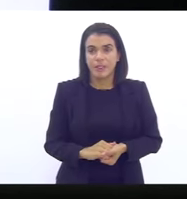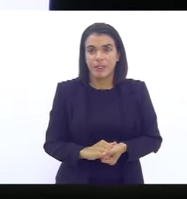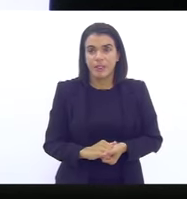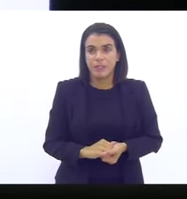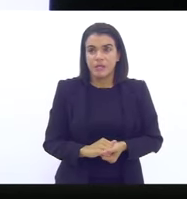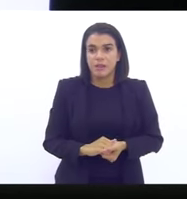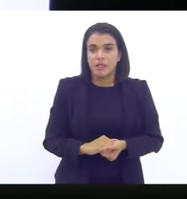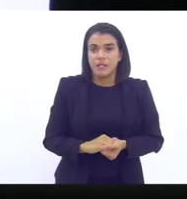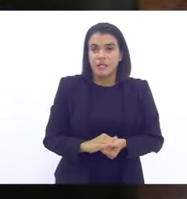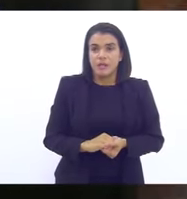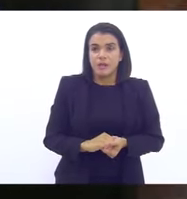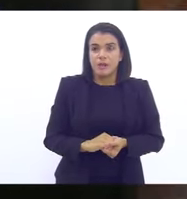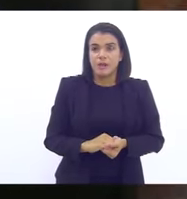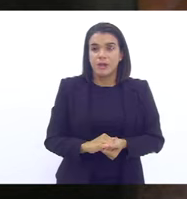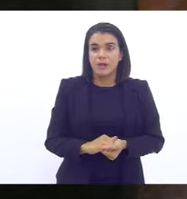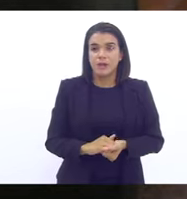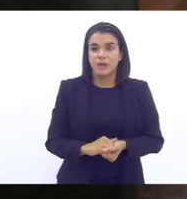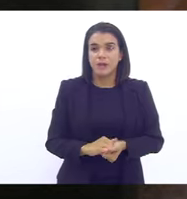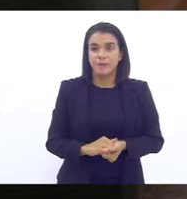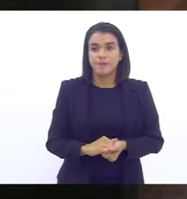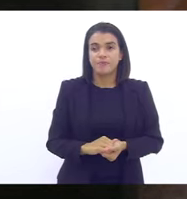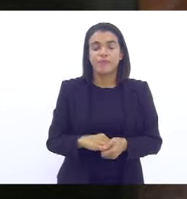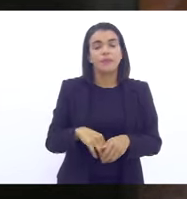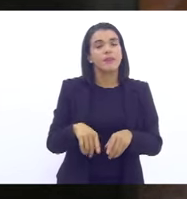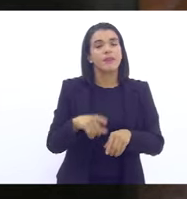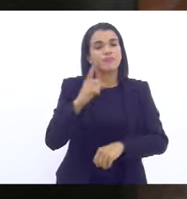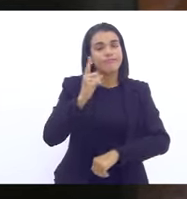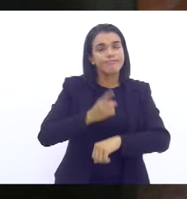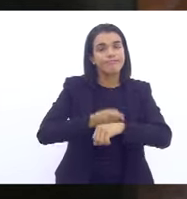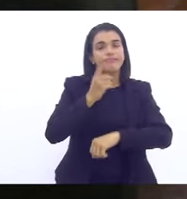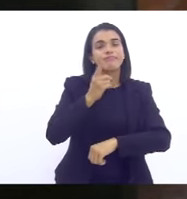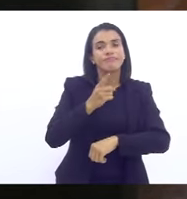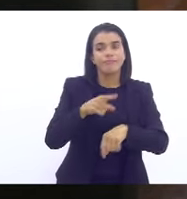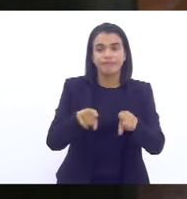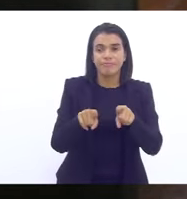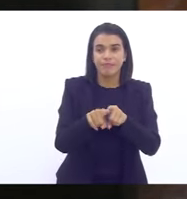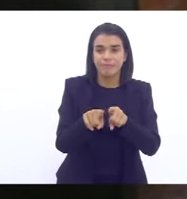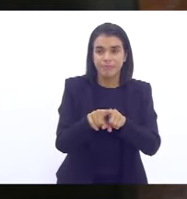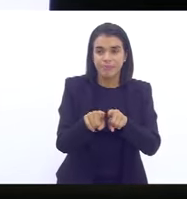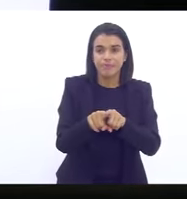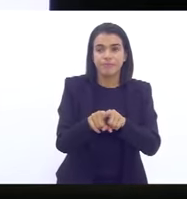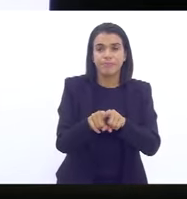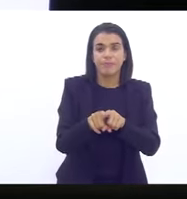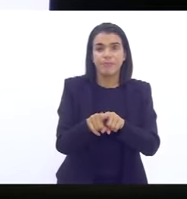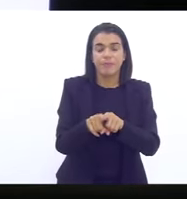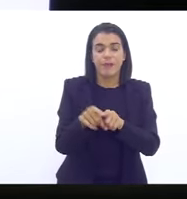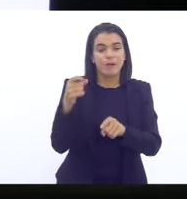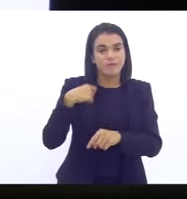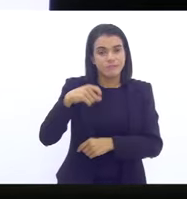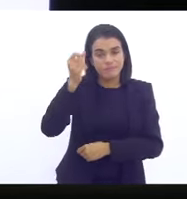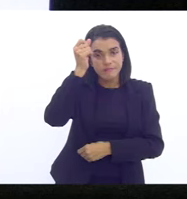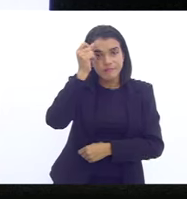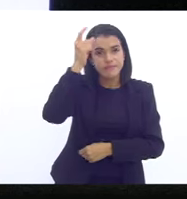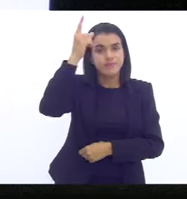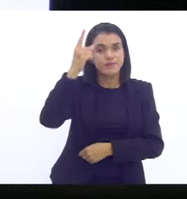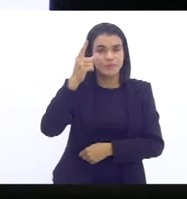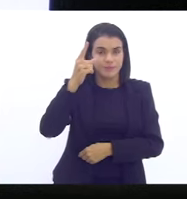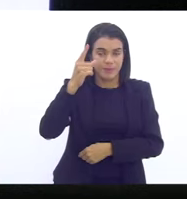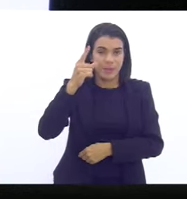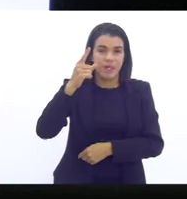Vamos passar? Ao mesmo tempo, ao tomar ciência da